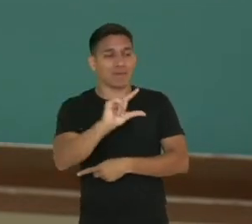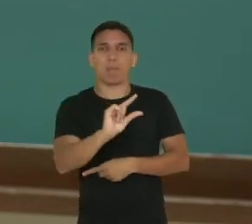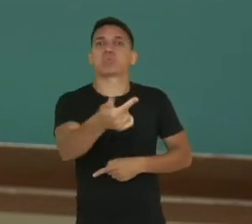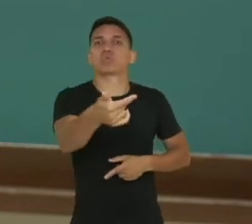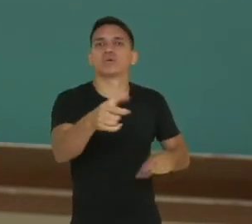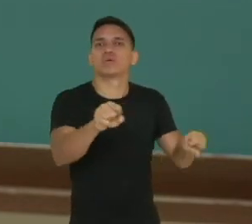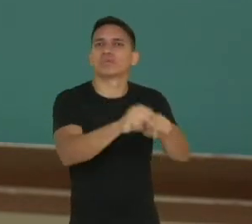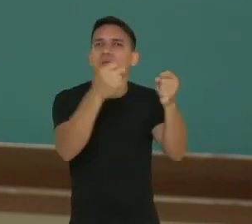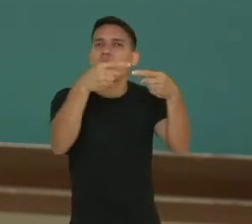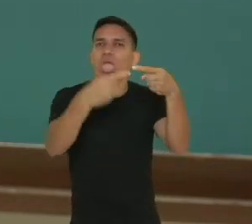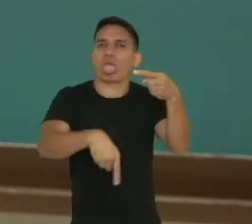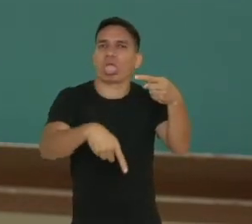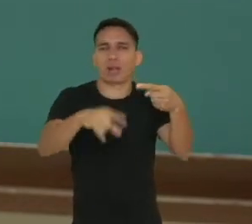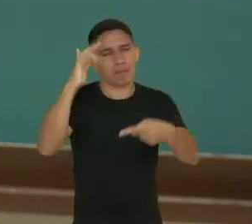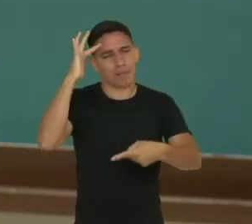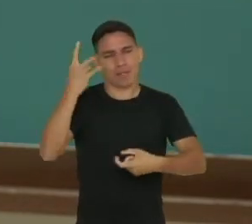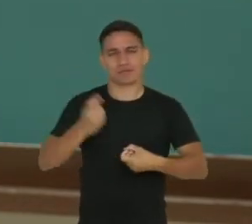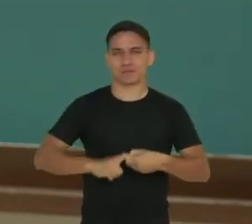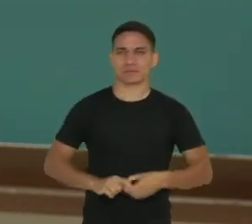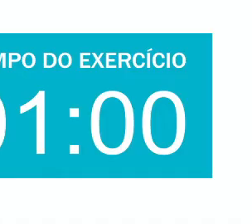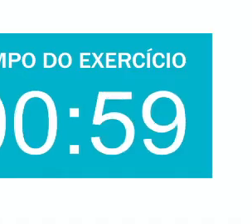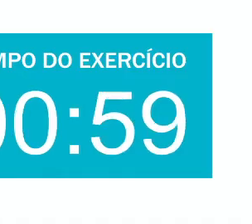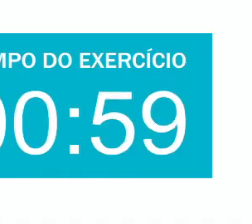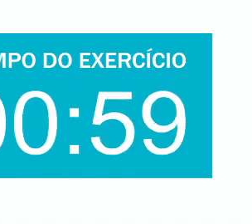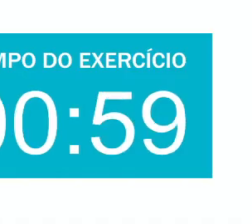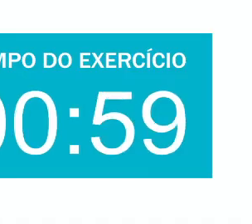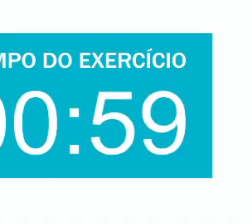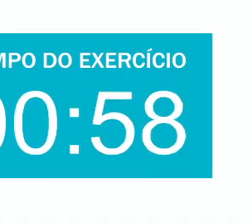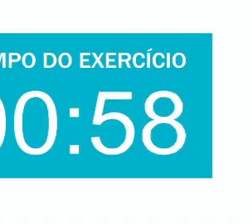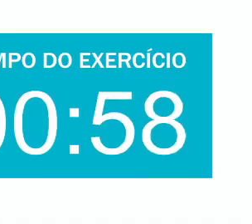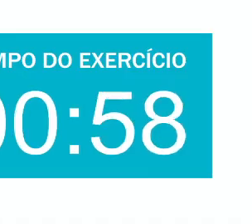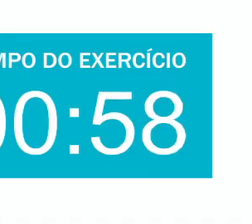quebrada? Pense um pouquinho, já voltamos.